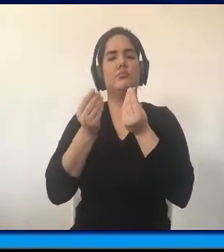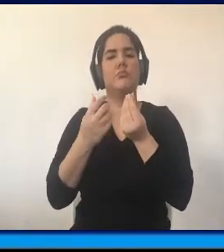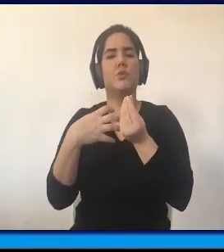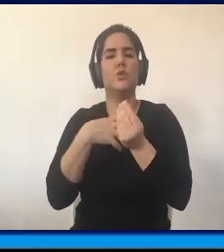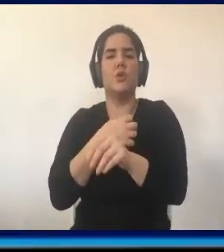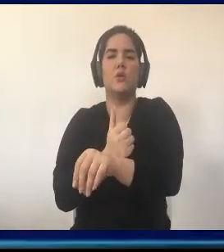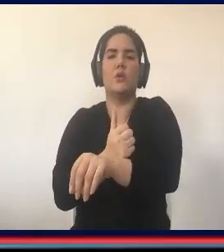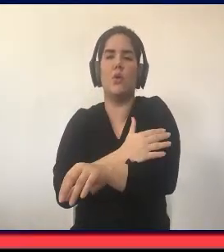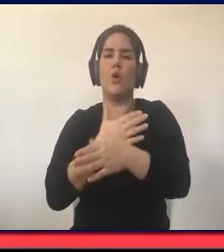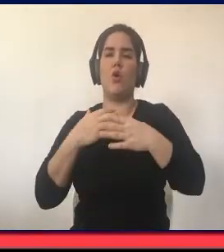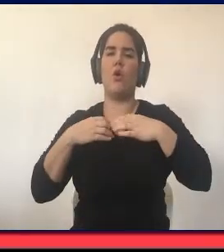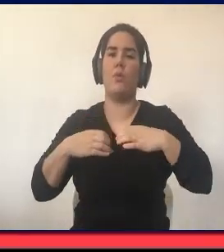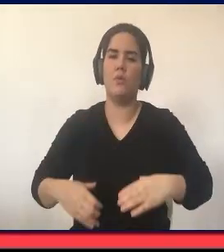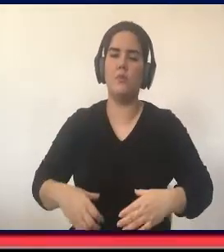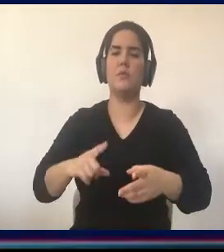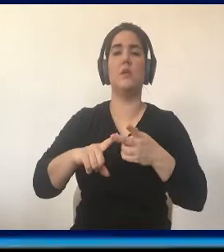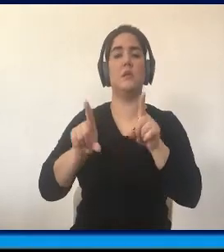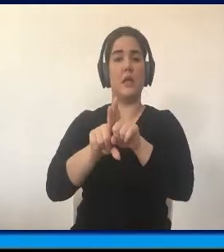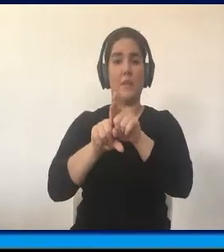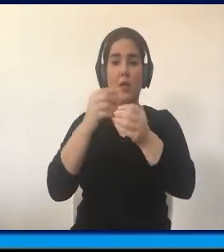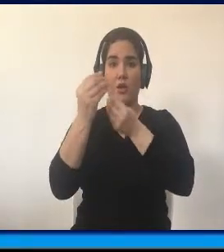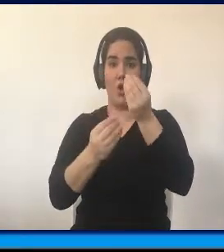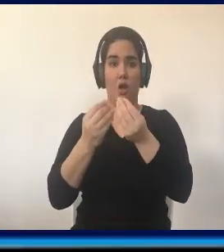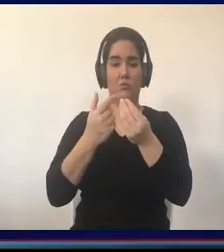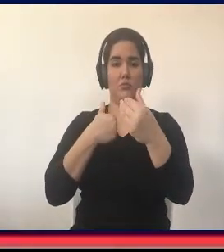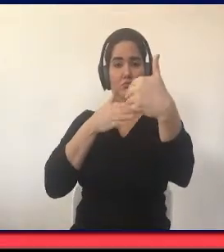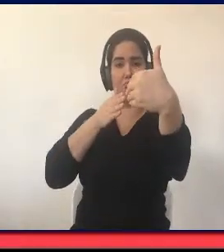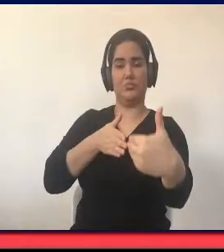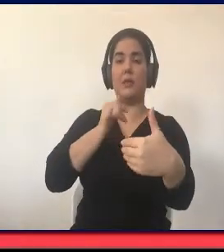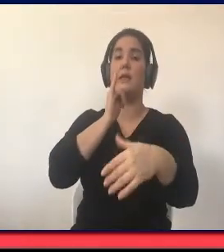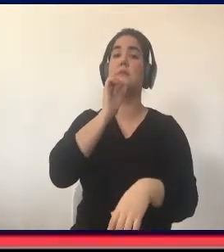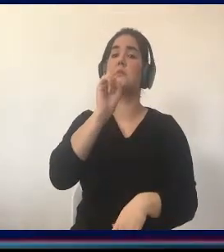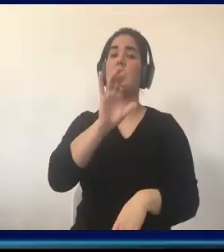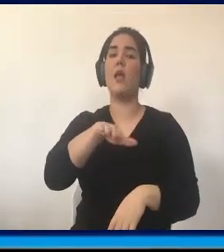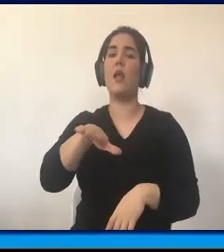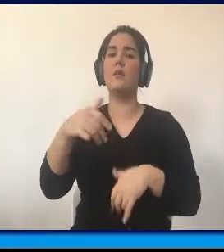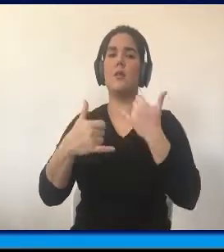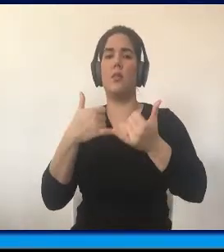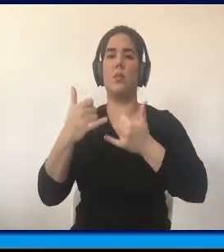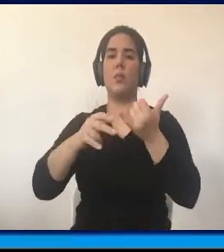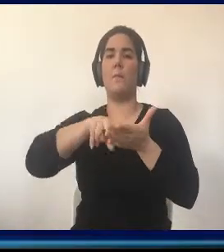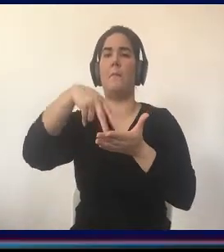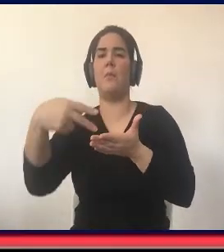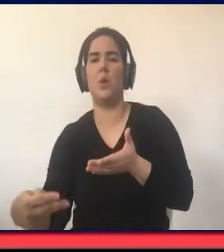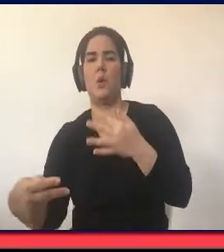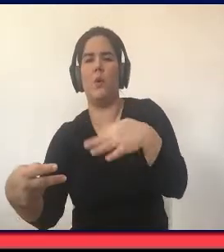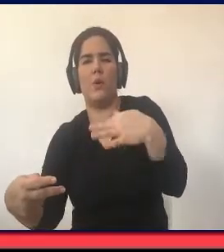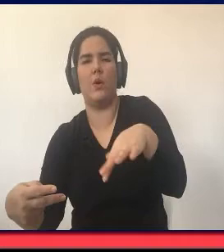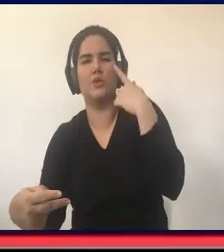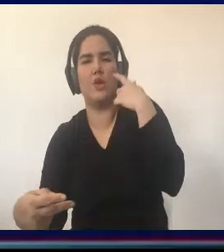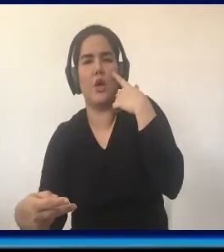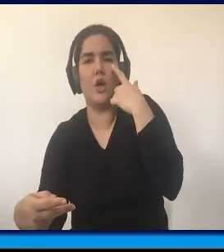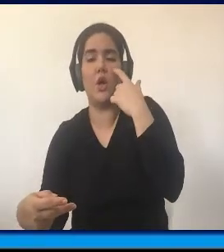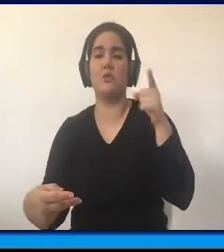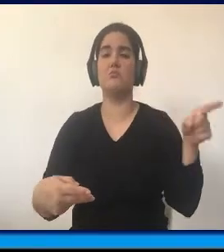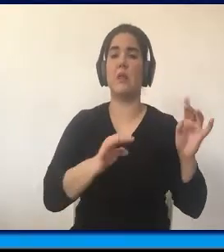comportamentais, como que ela vai lidar com uma pessoa. Por exemplo, uma criança tropeçou e caiu, como que a tecnologia vai se importar com ela, se colocar,